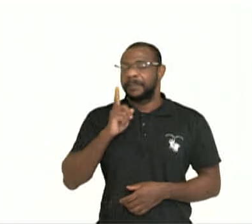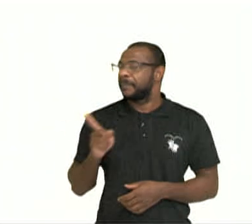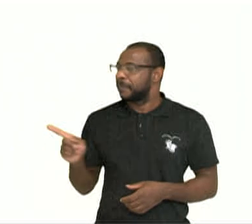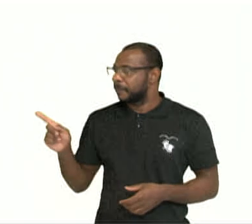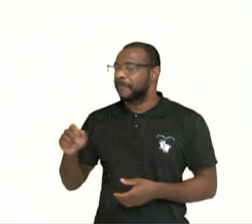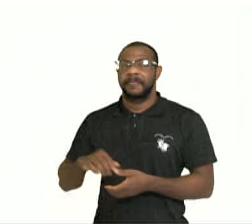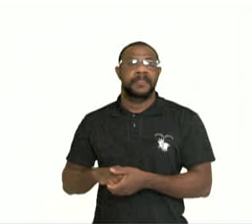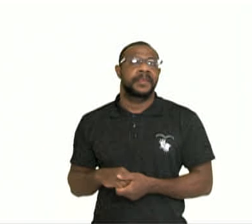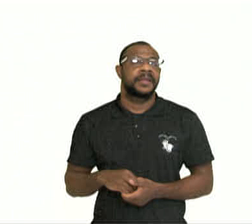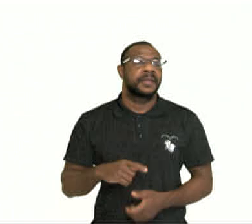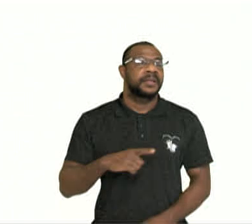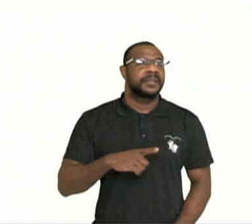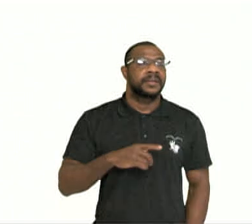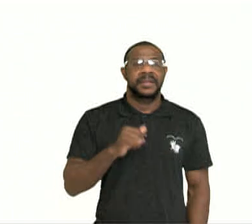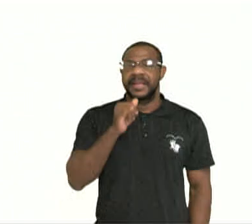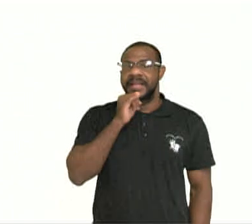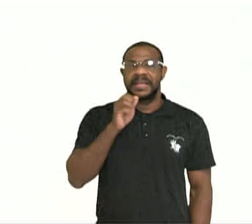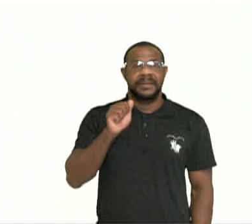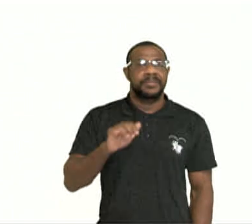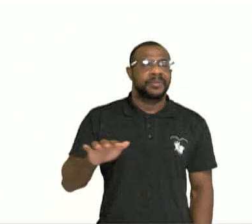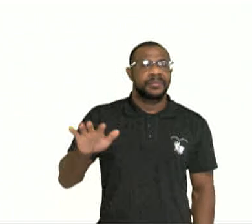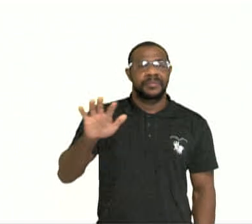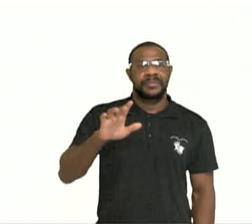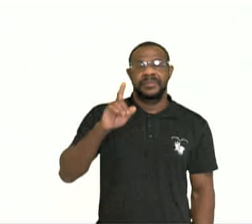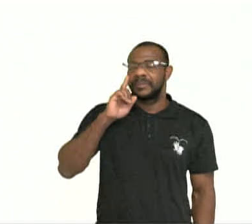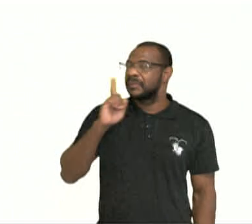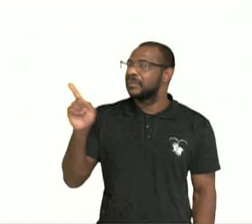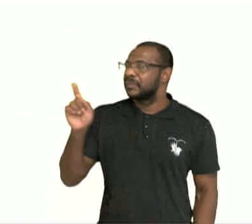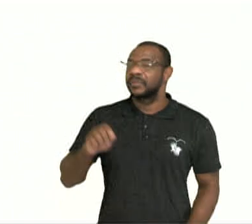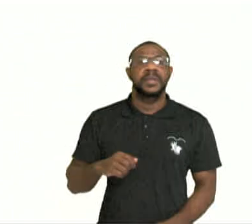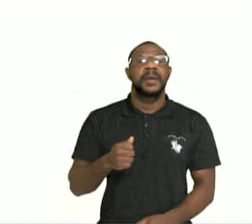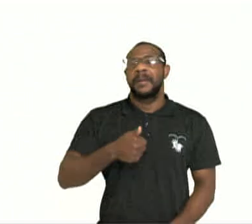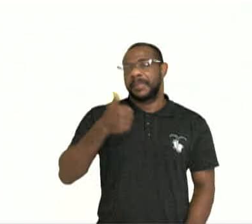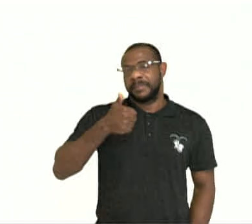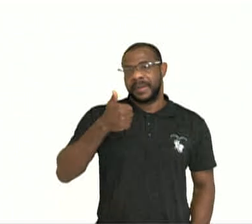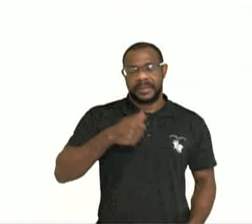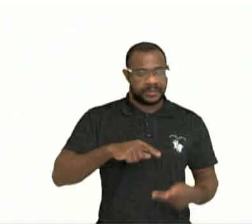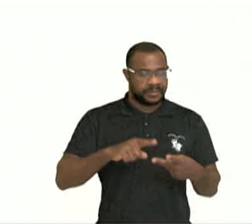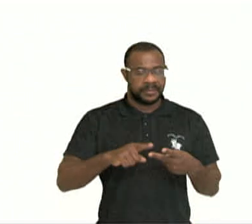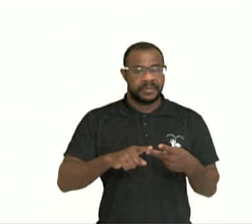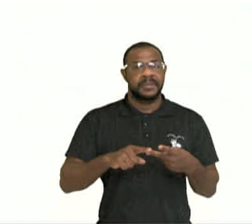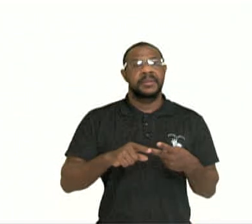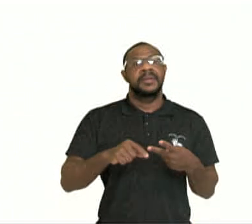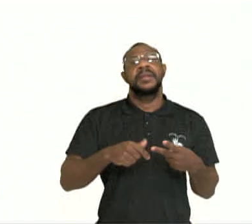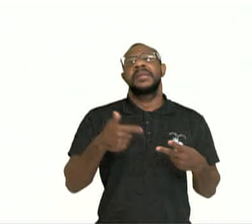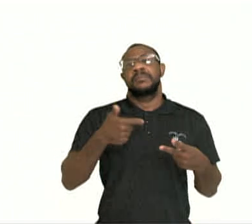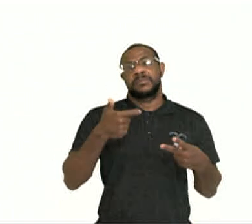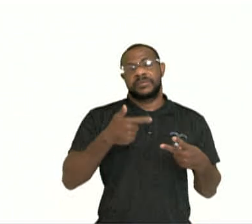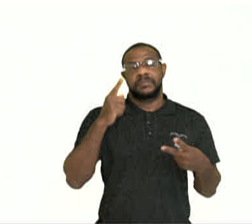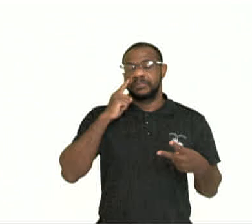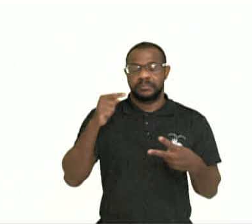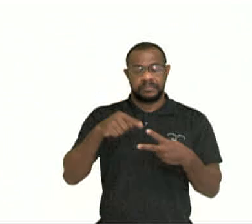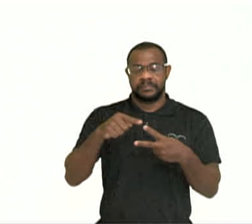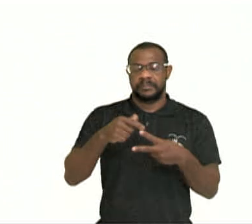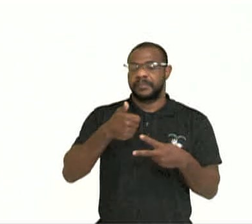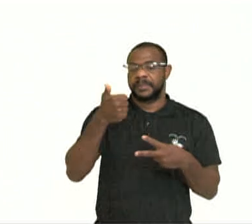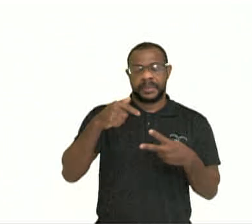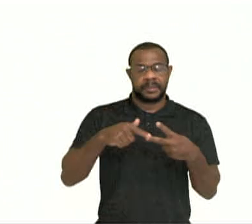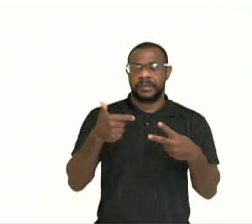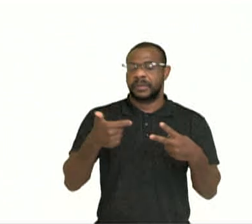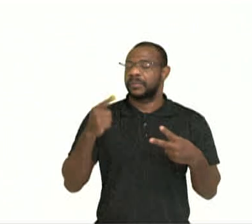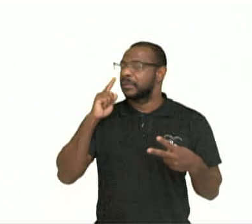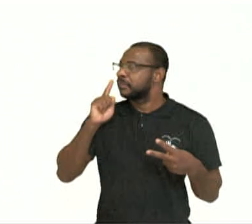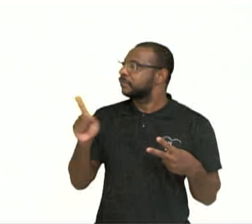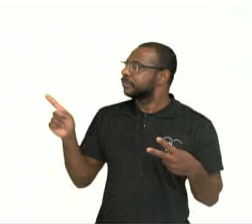tem justamente esses exemplos do que são as fontes primárias e do que são as fontes secundárias. Perceba que o